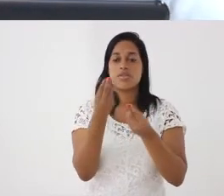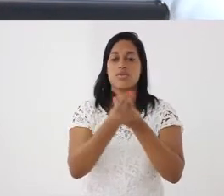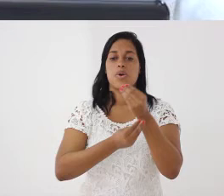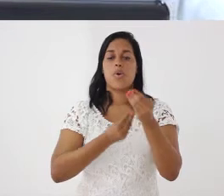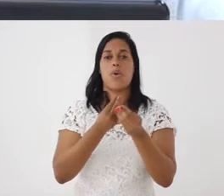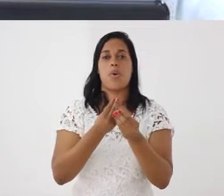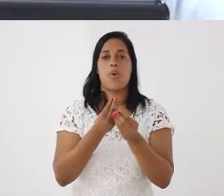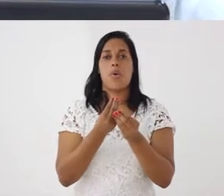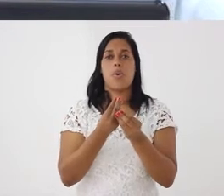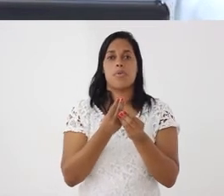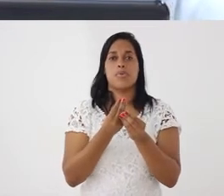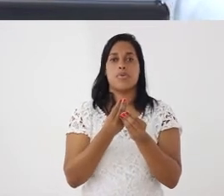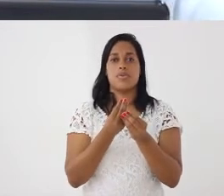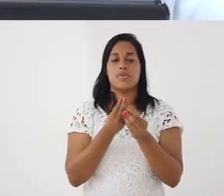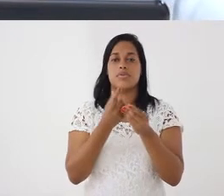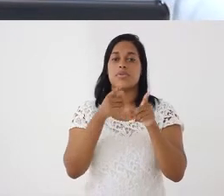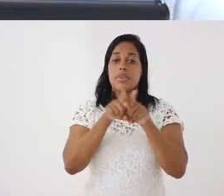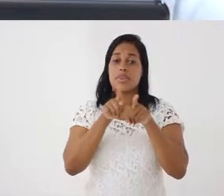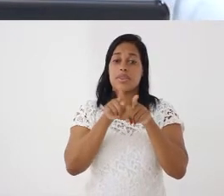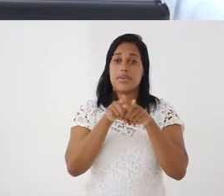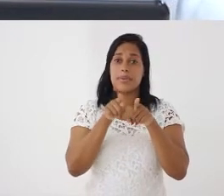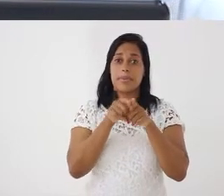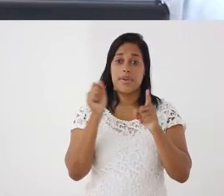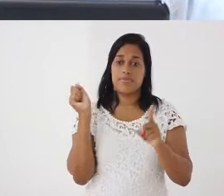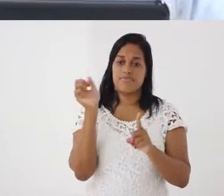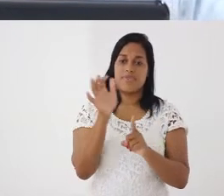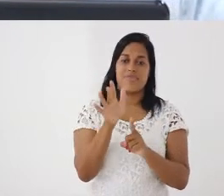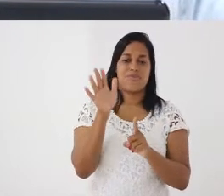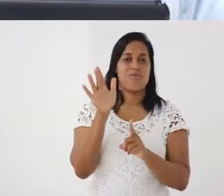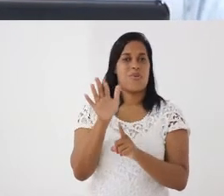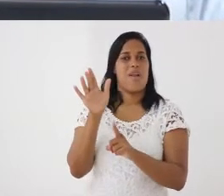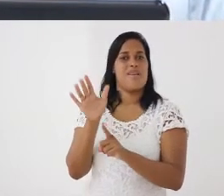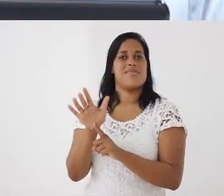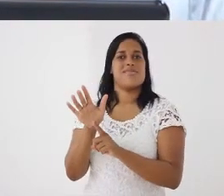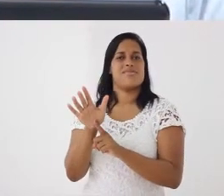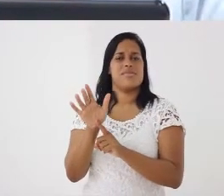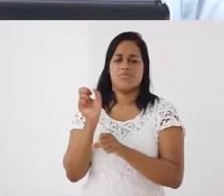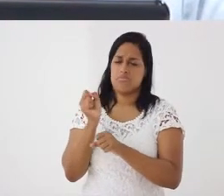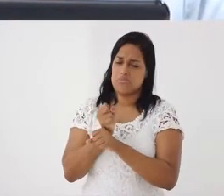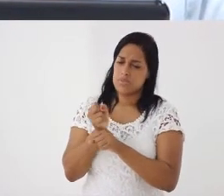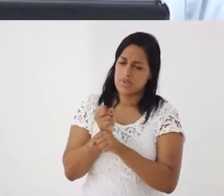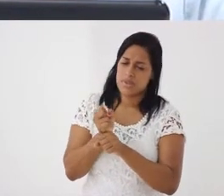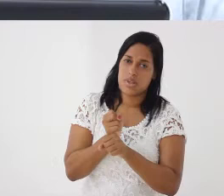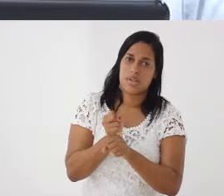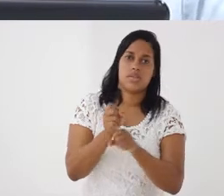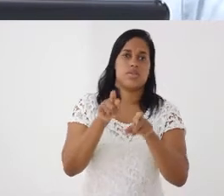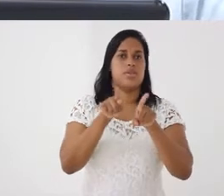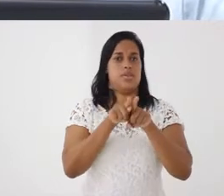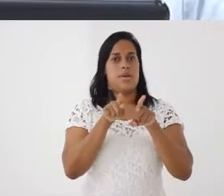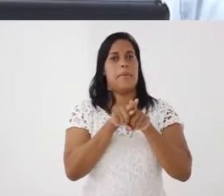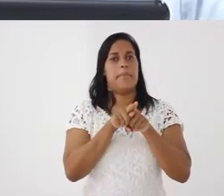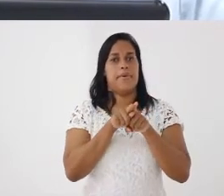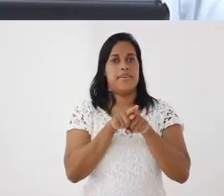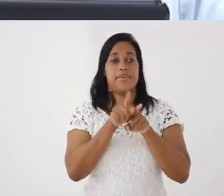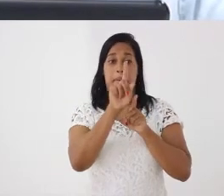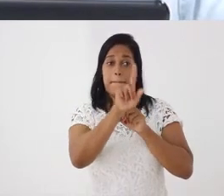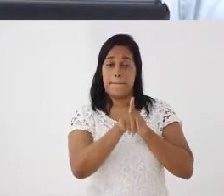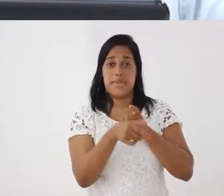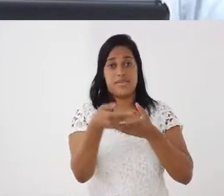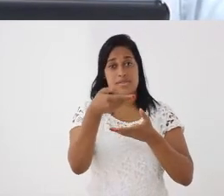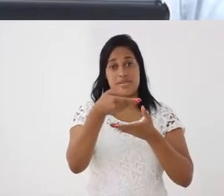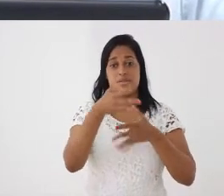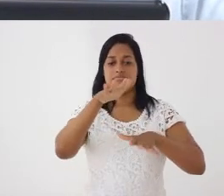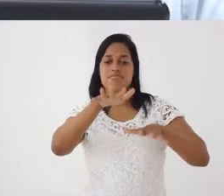como também as consequências e influências dessas ações ao longo daquele tempo determinado para